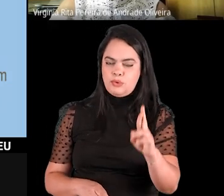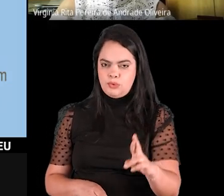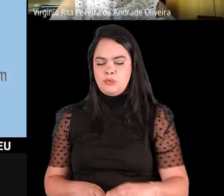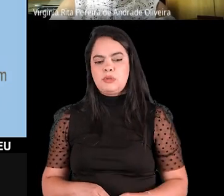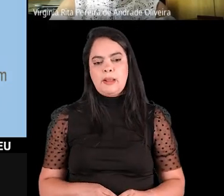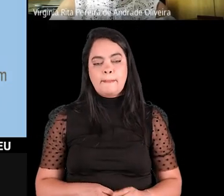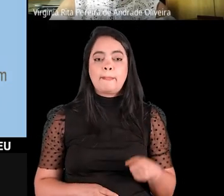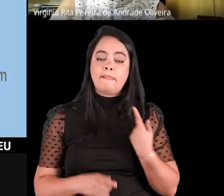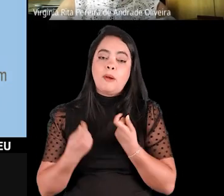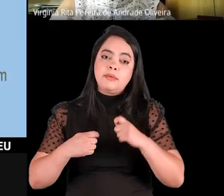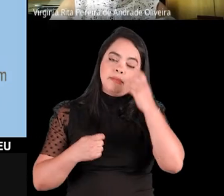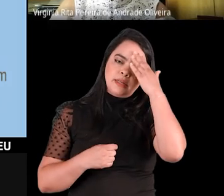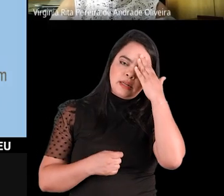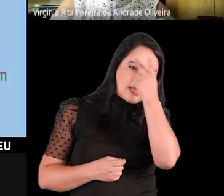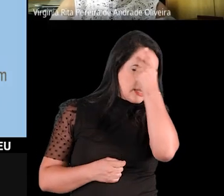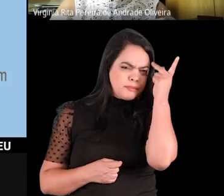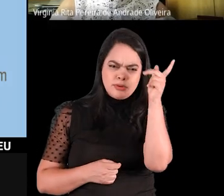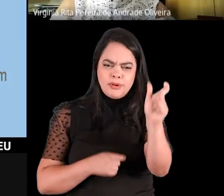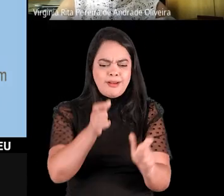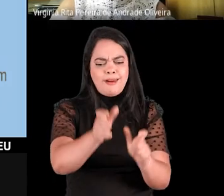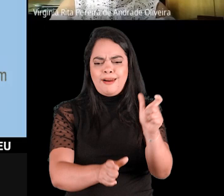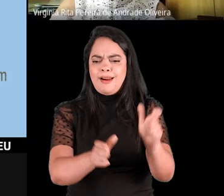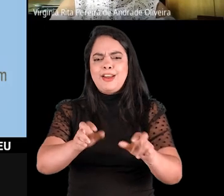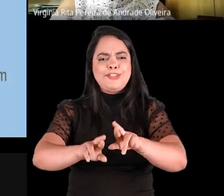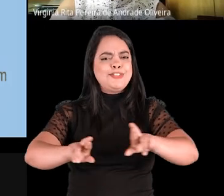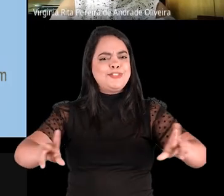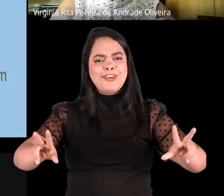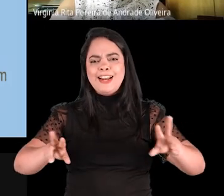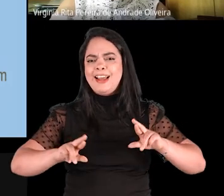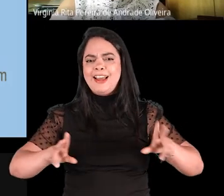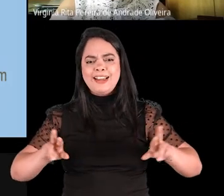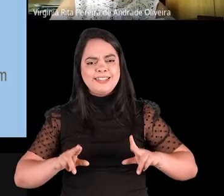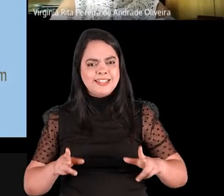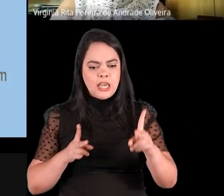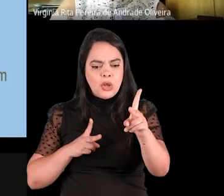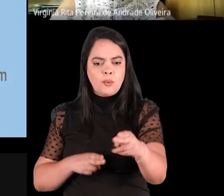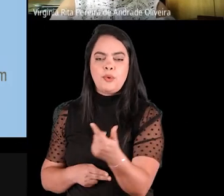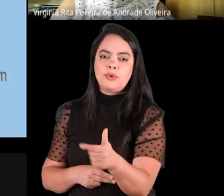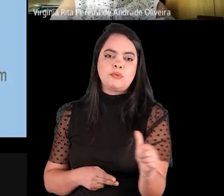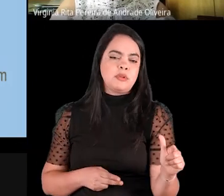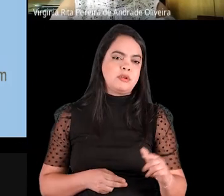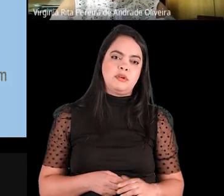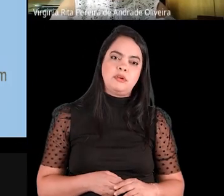gente precisa entender que pessoas são únicas, né? E que não basta eu colocar o recurso,